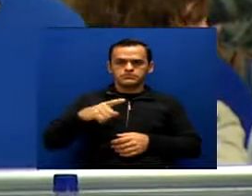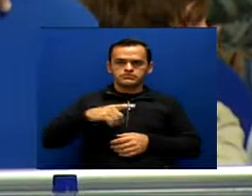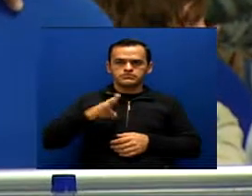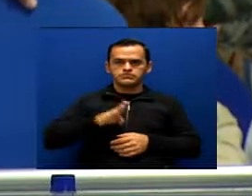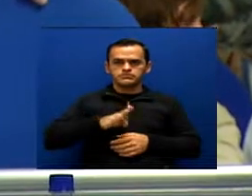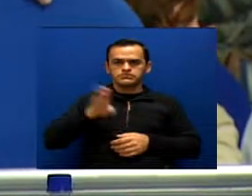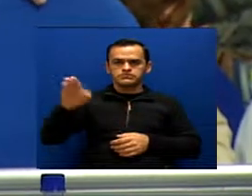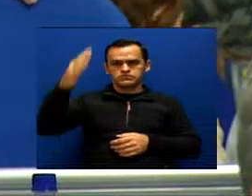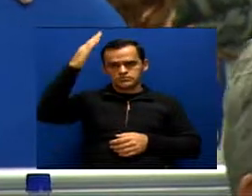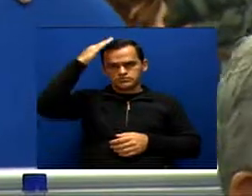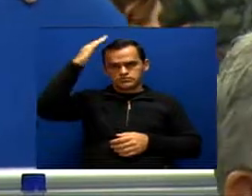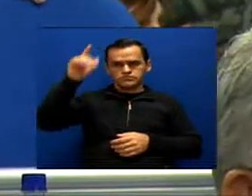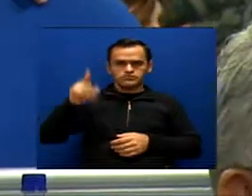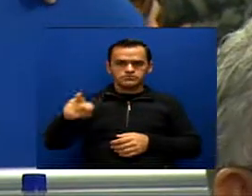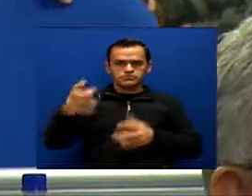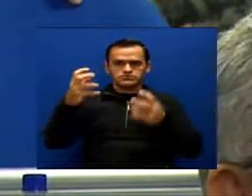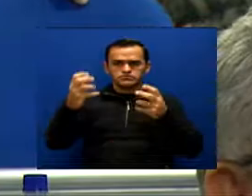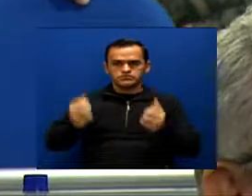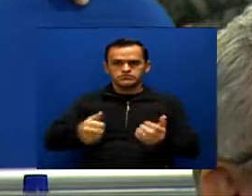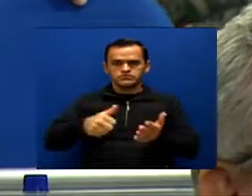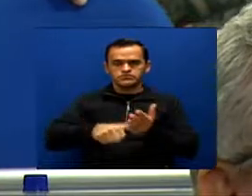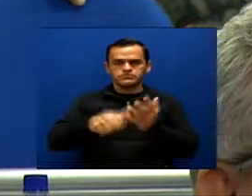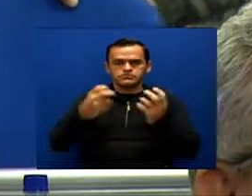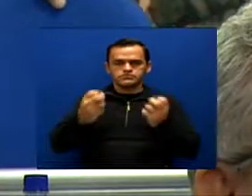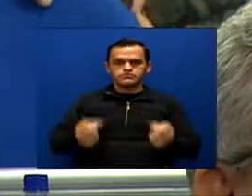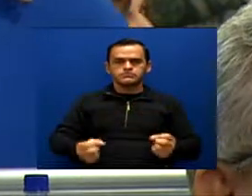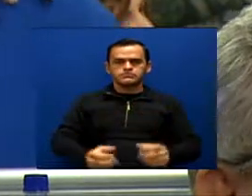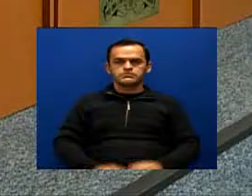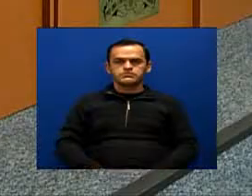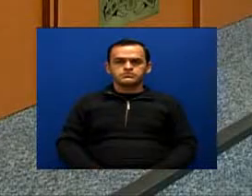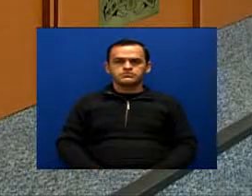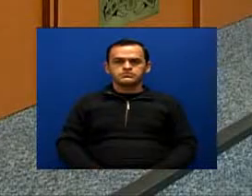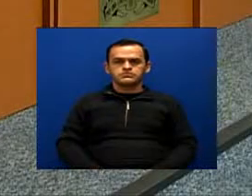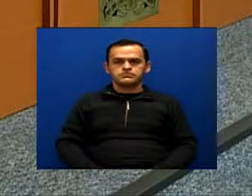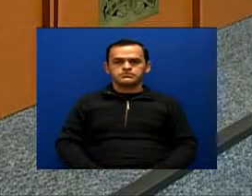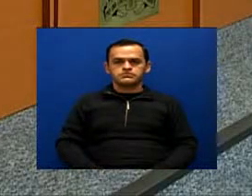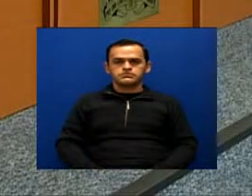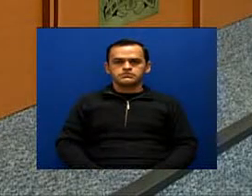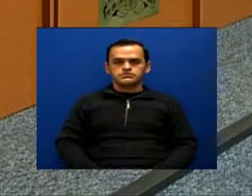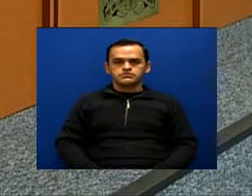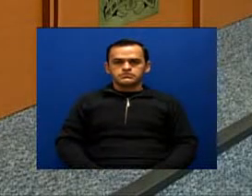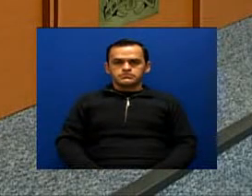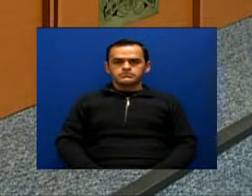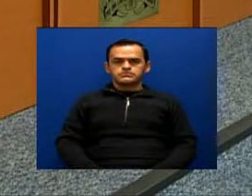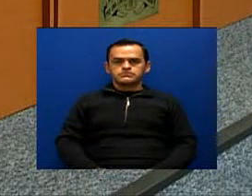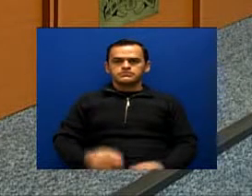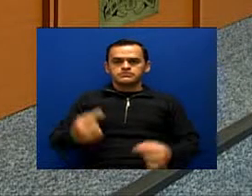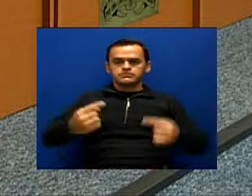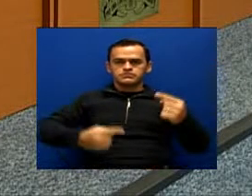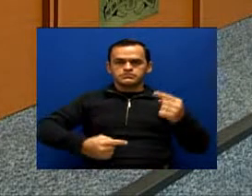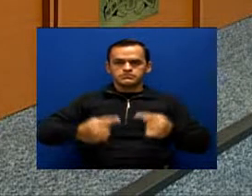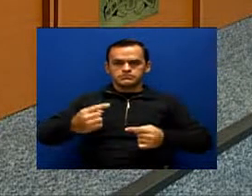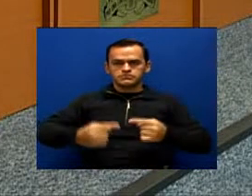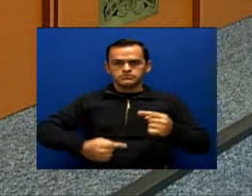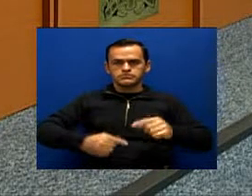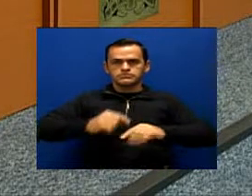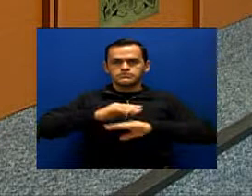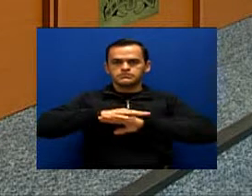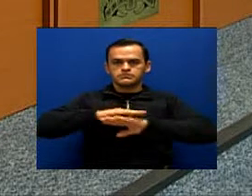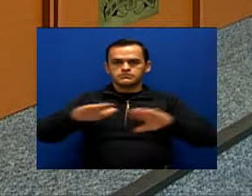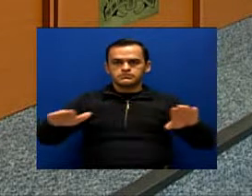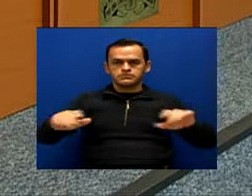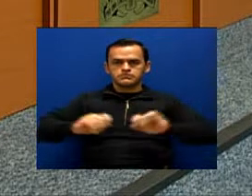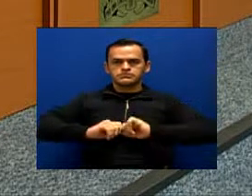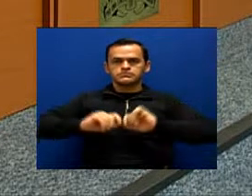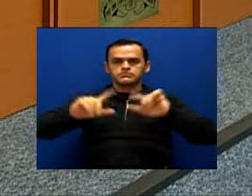Curitiba, também votará sim ao projeto, senhor presidente. Tá certo. Então, encerrada a discussão, eu peço